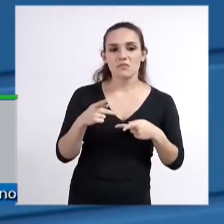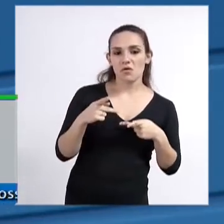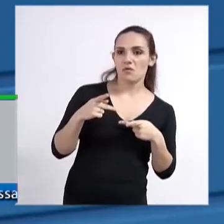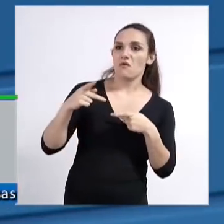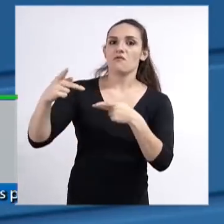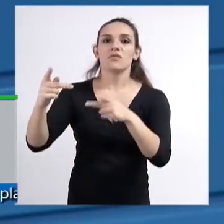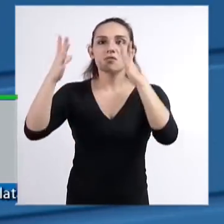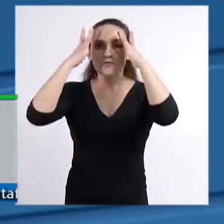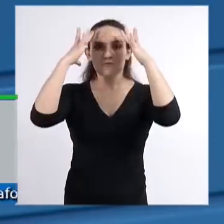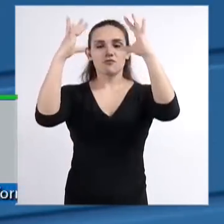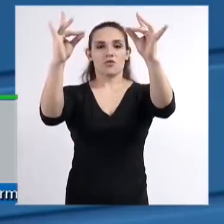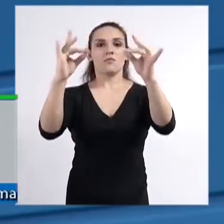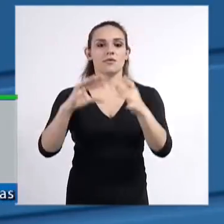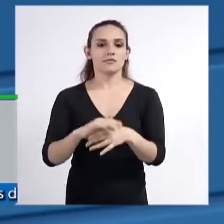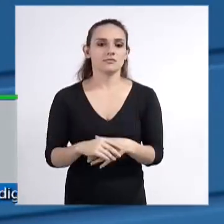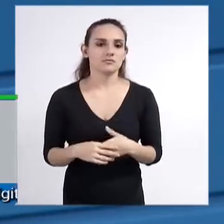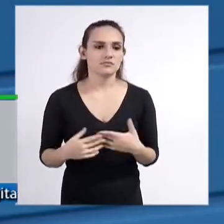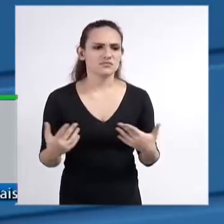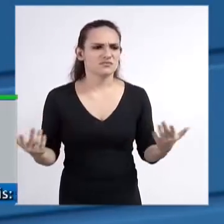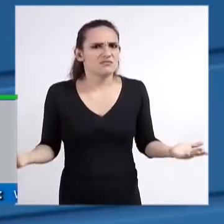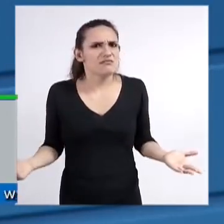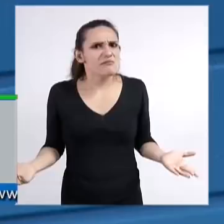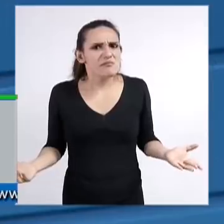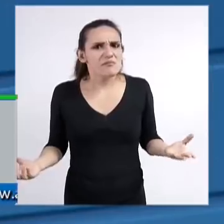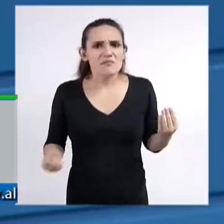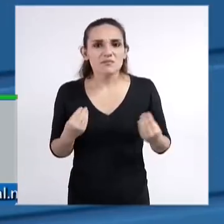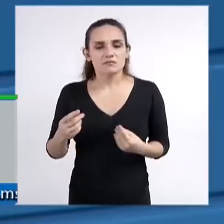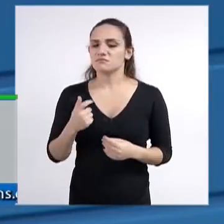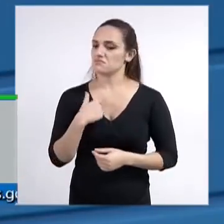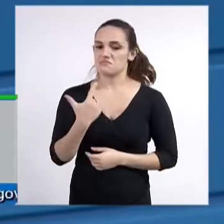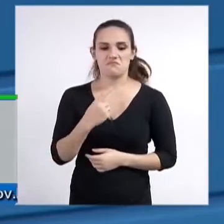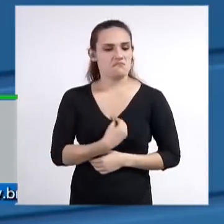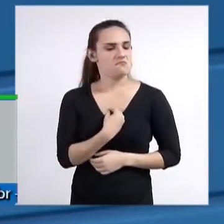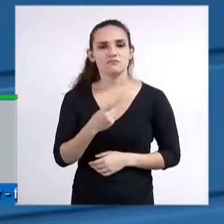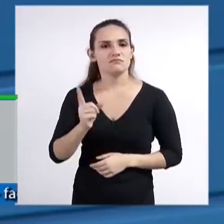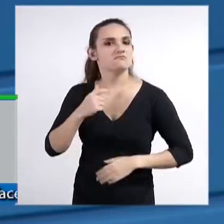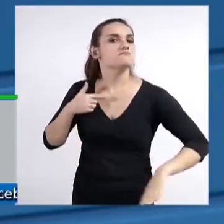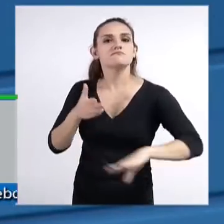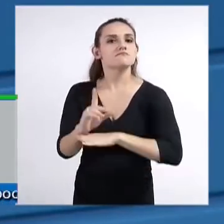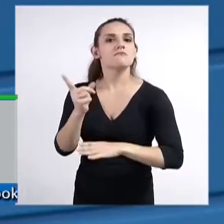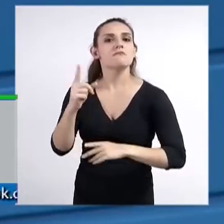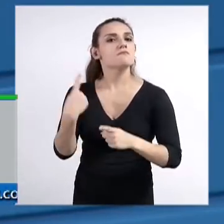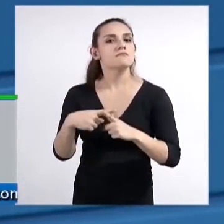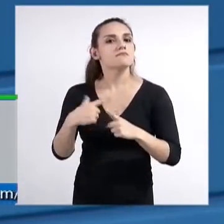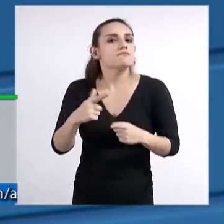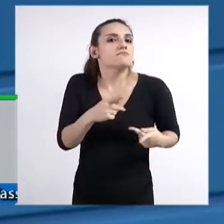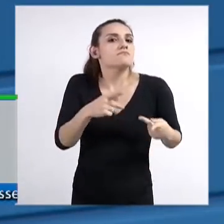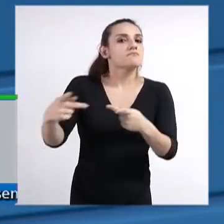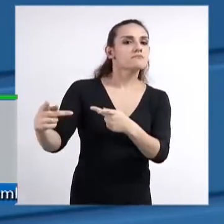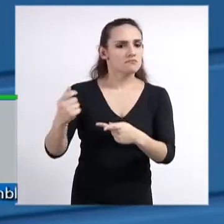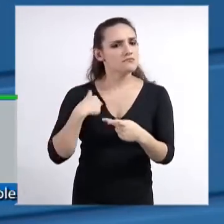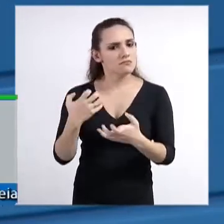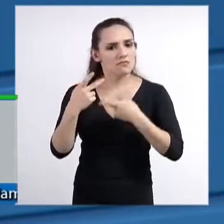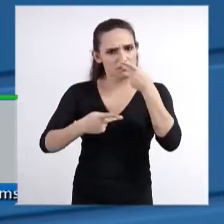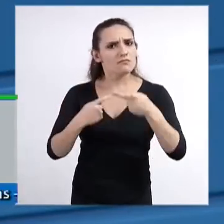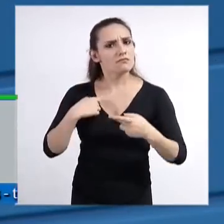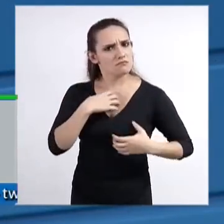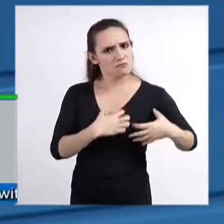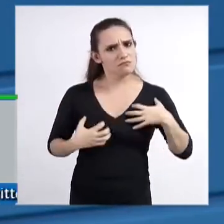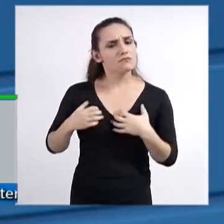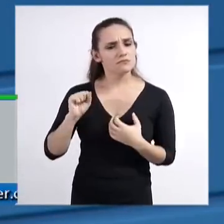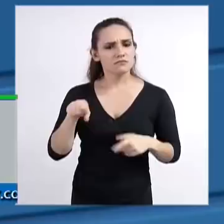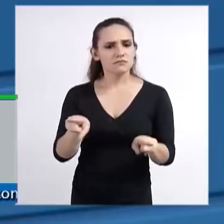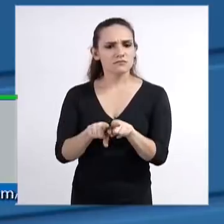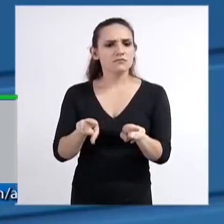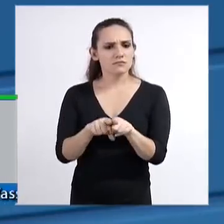convidados oficialmente, então eu não participei. Gostaria de registrar essa indignação e gostaria